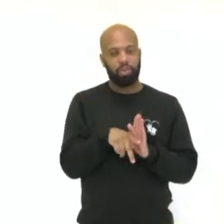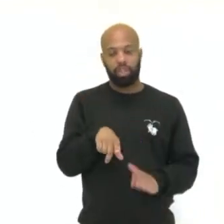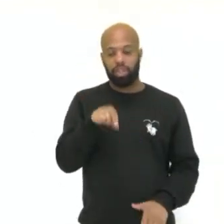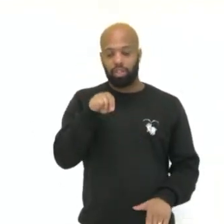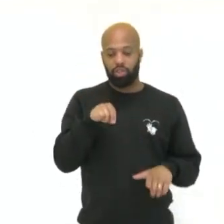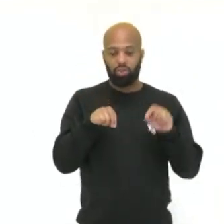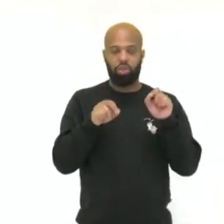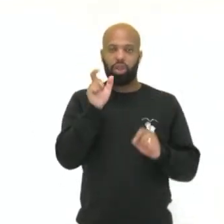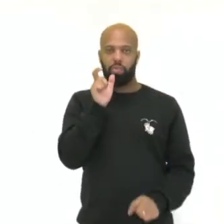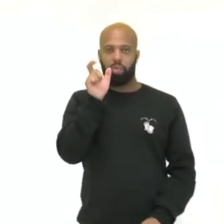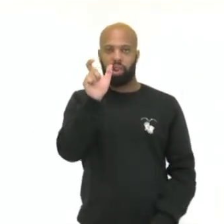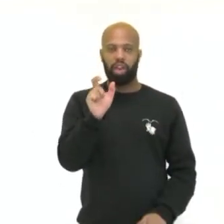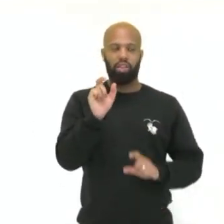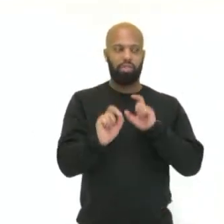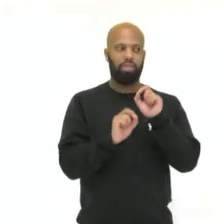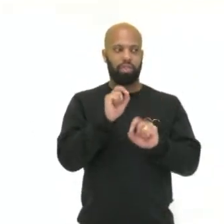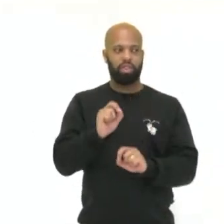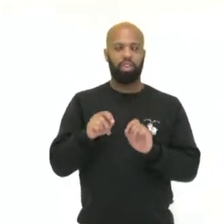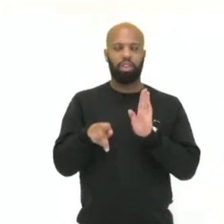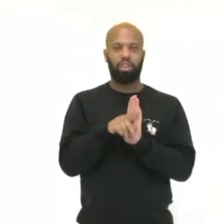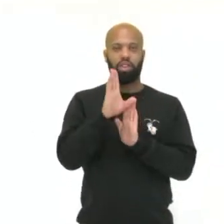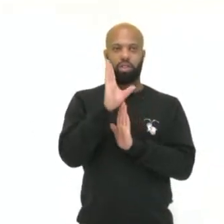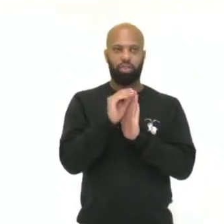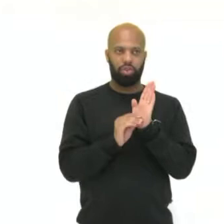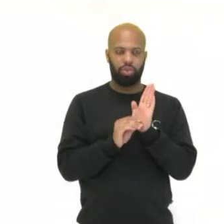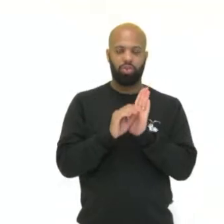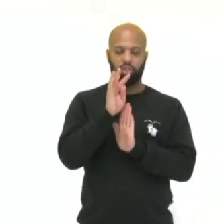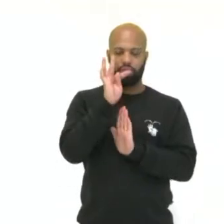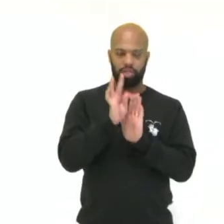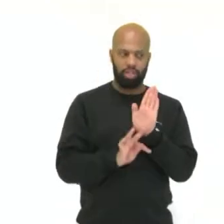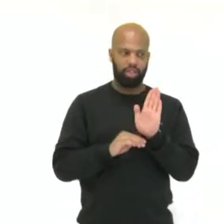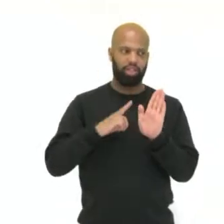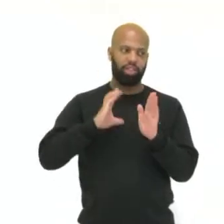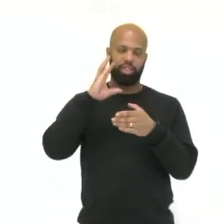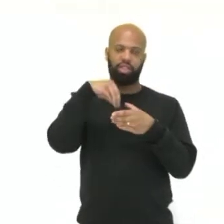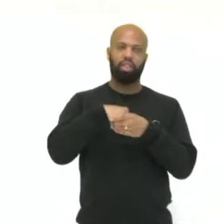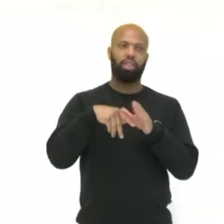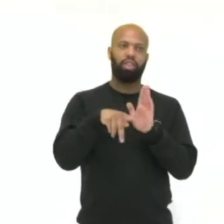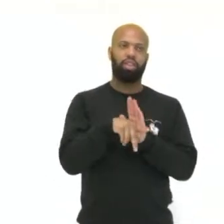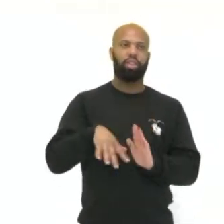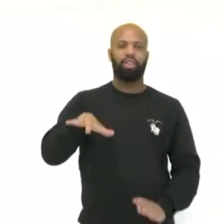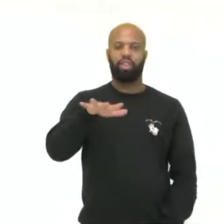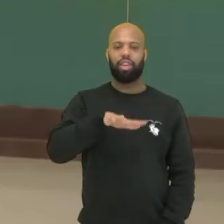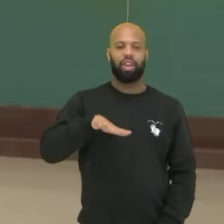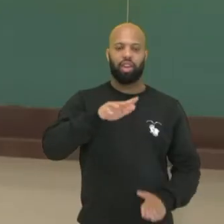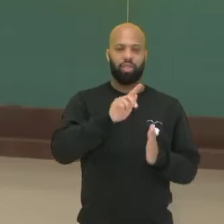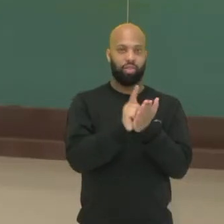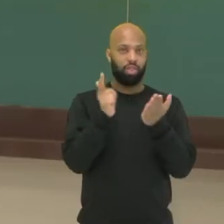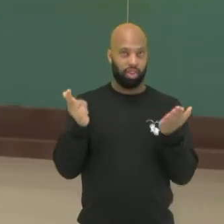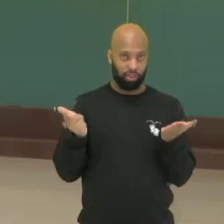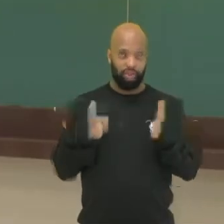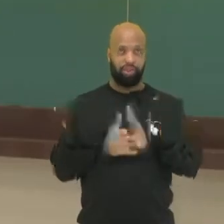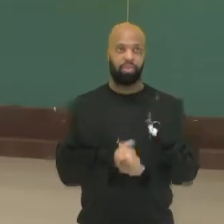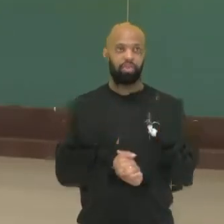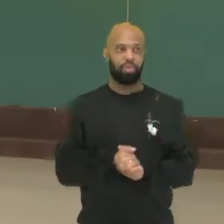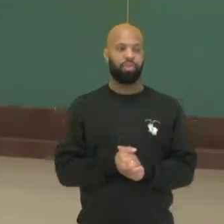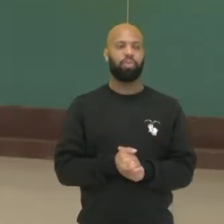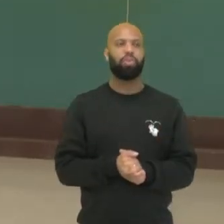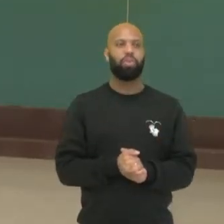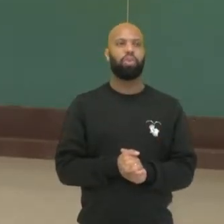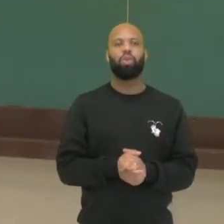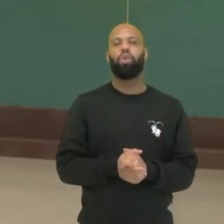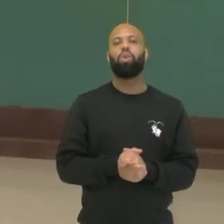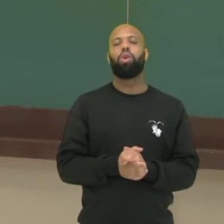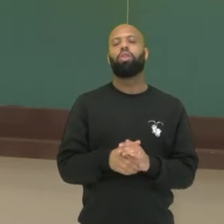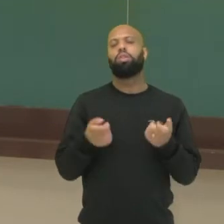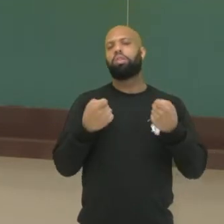se trata de produzir conteúdos, textos dentro da esfera jornalística? Ou eu não